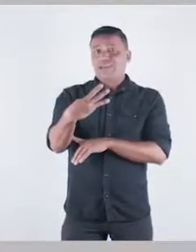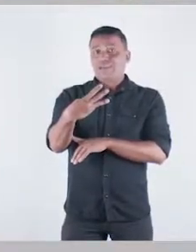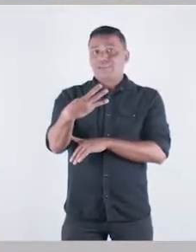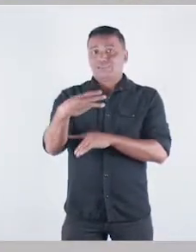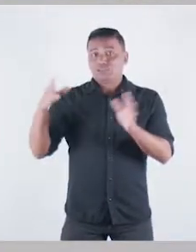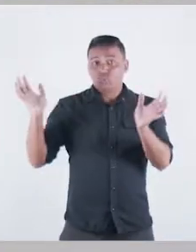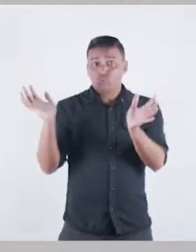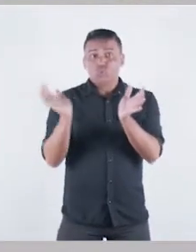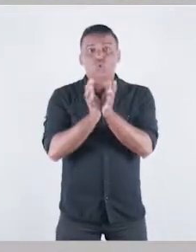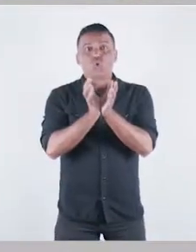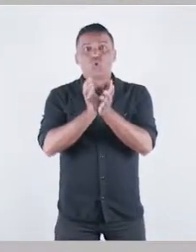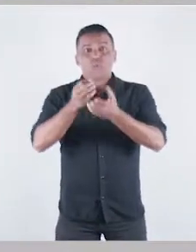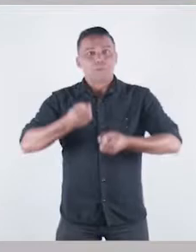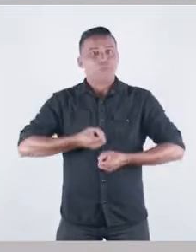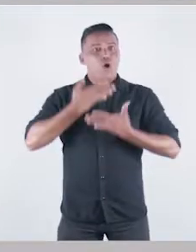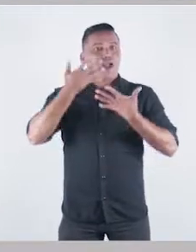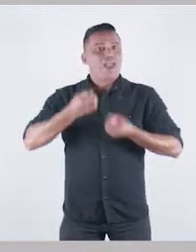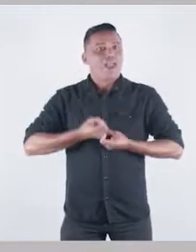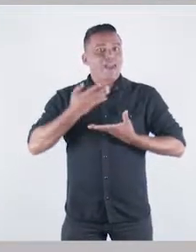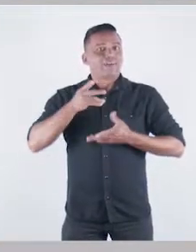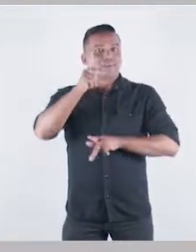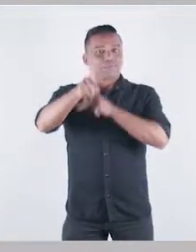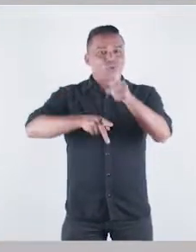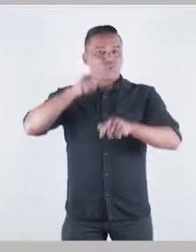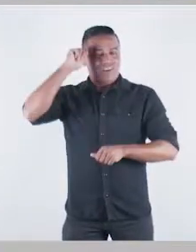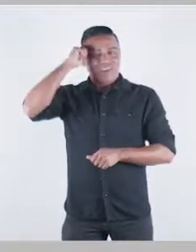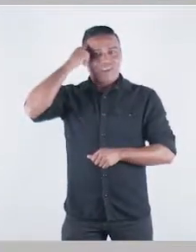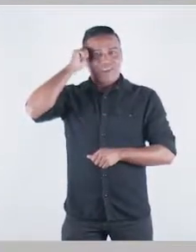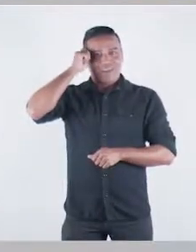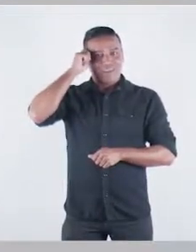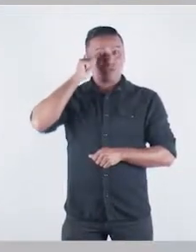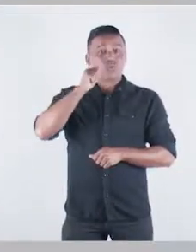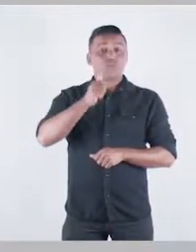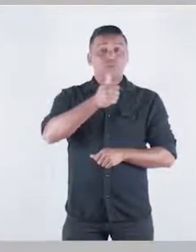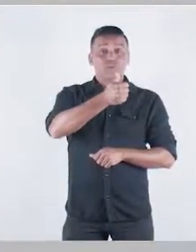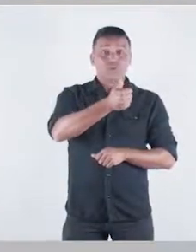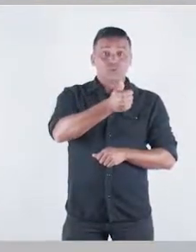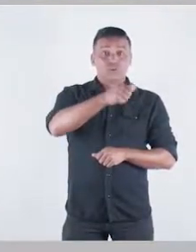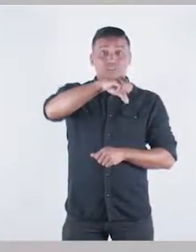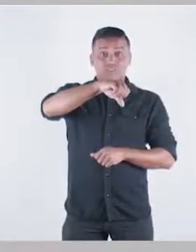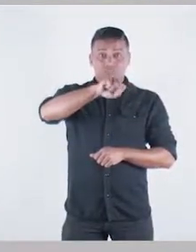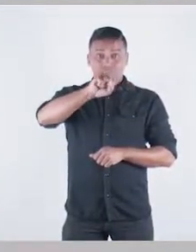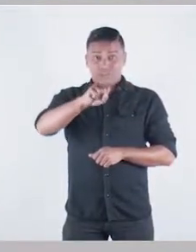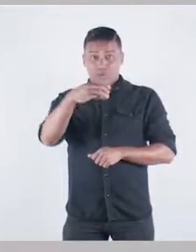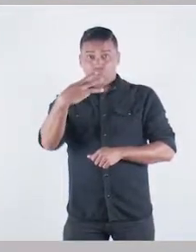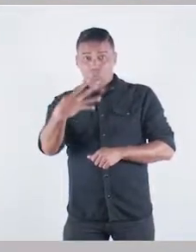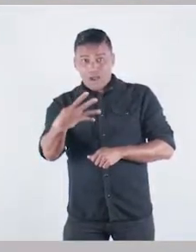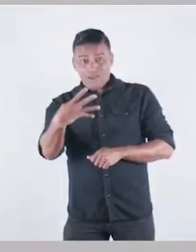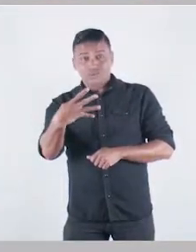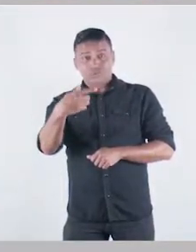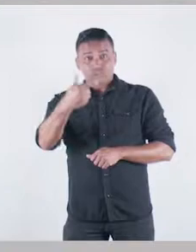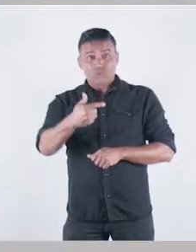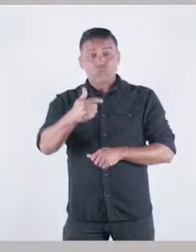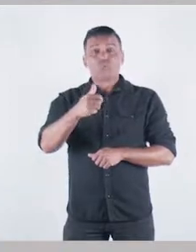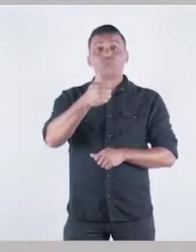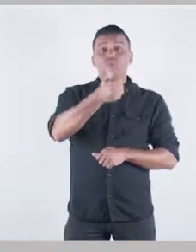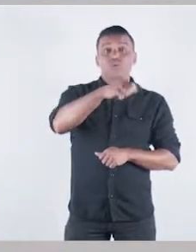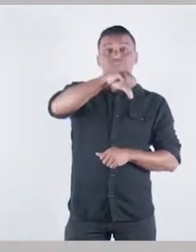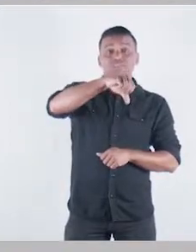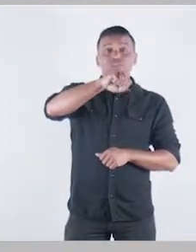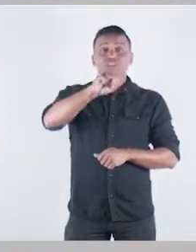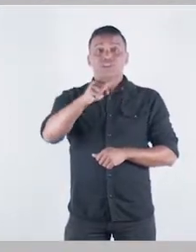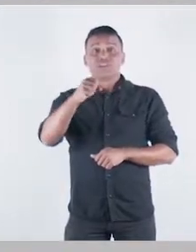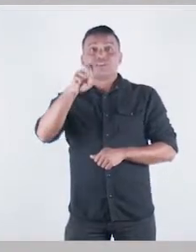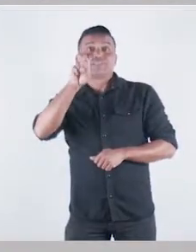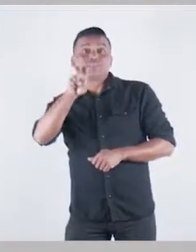de poetas e ficcionistas negros, 84 o segundo e 85 o terceiro, né? E